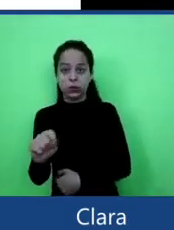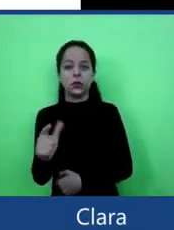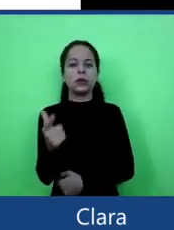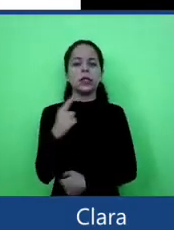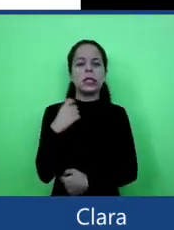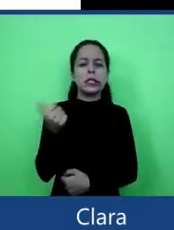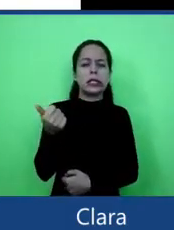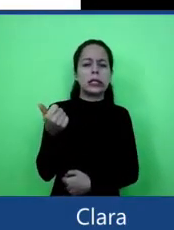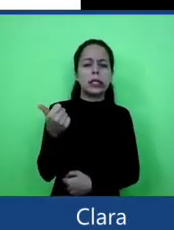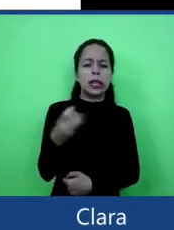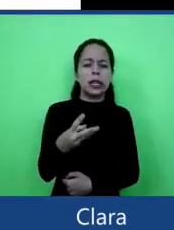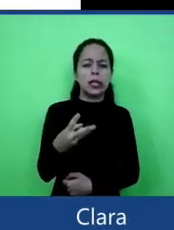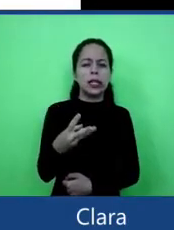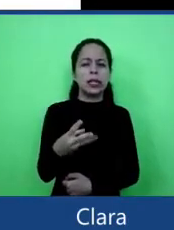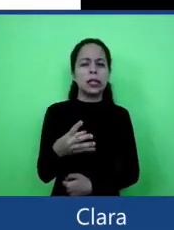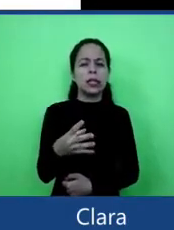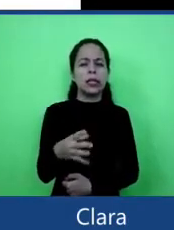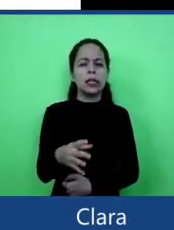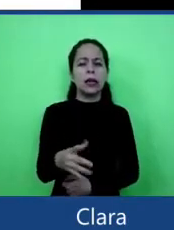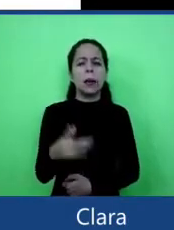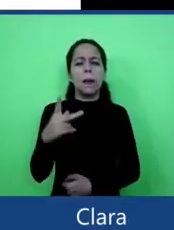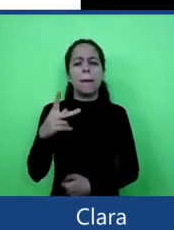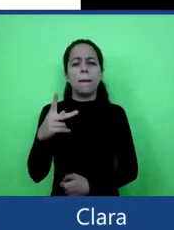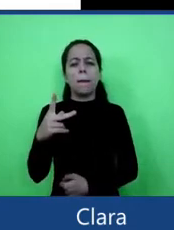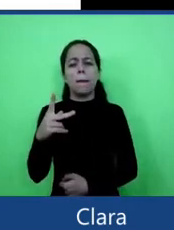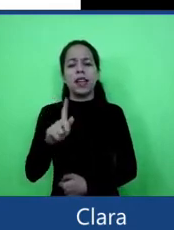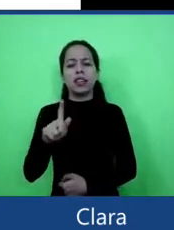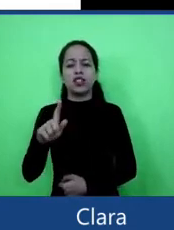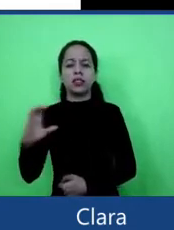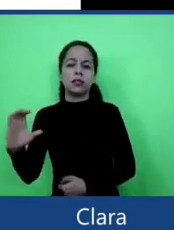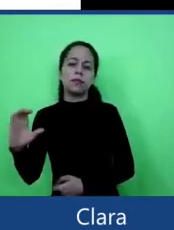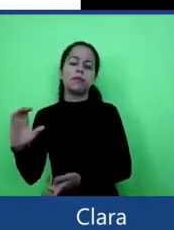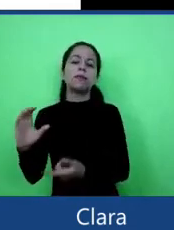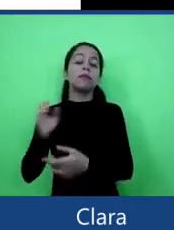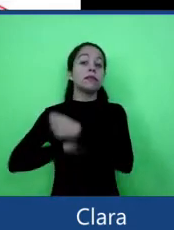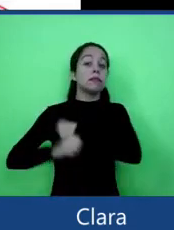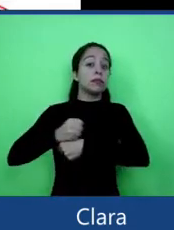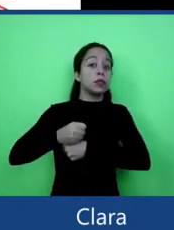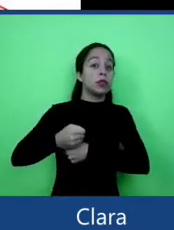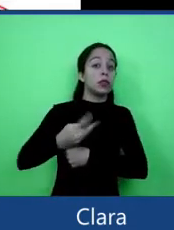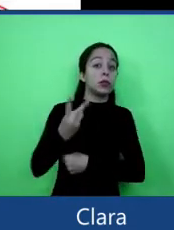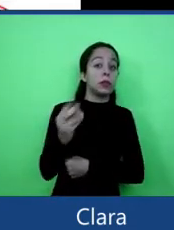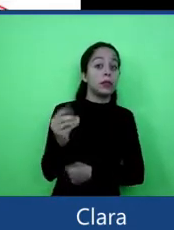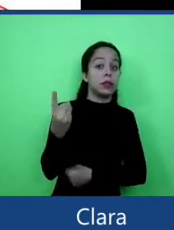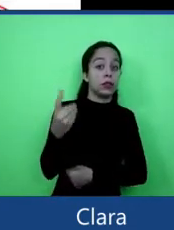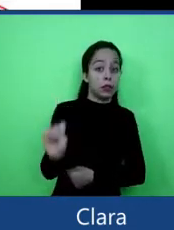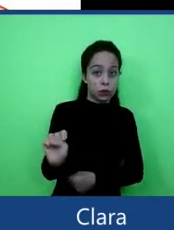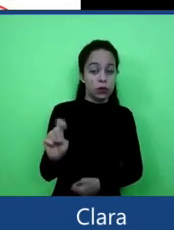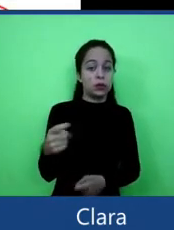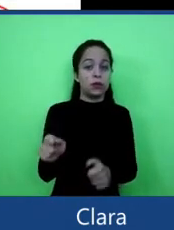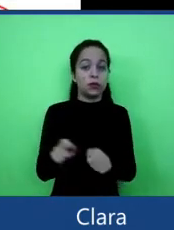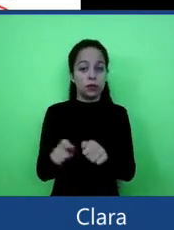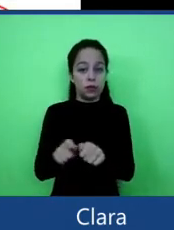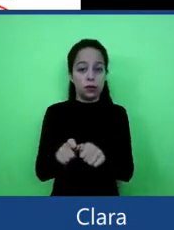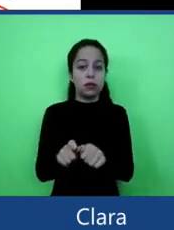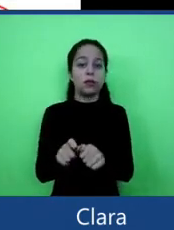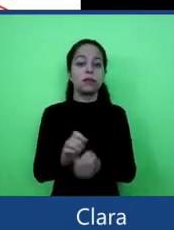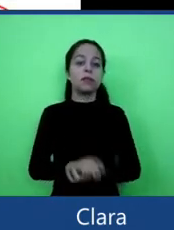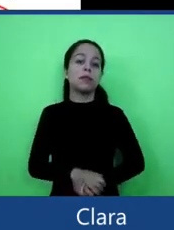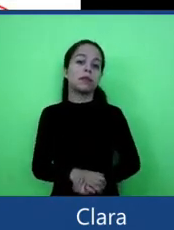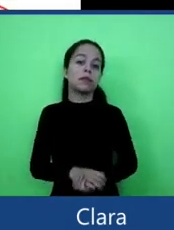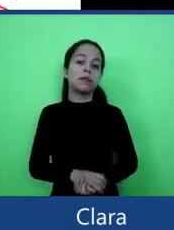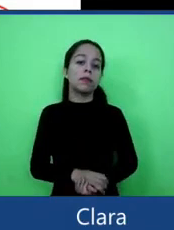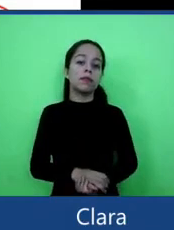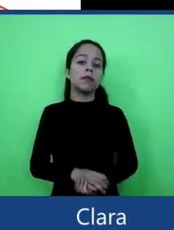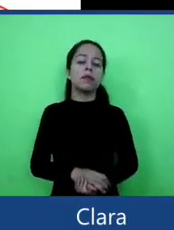carbono somente no ano de 2018, né, a gente emitiu isso. Então, a gente tem aqui, um balanço, né,